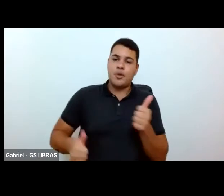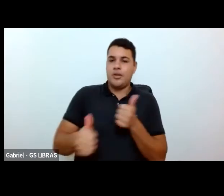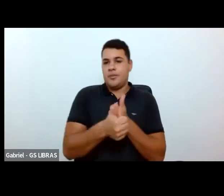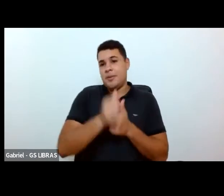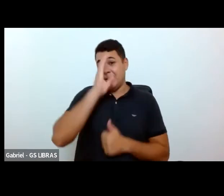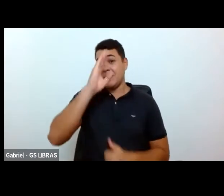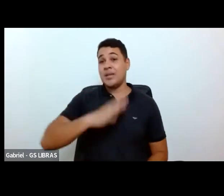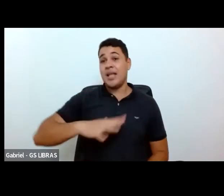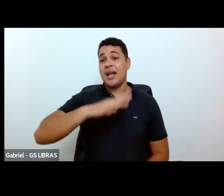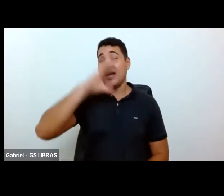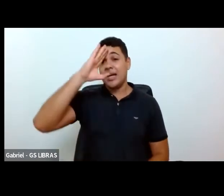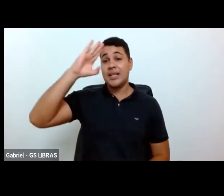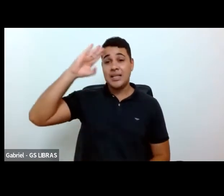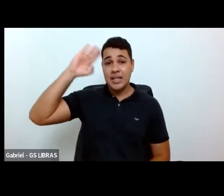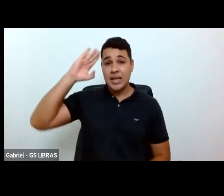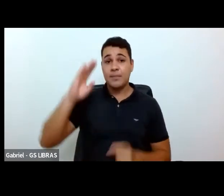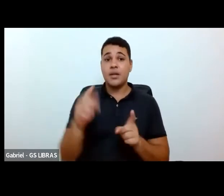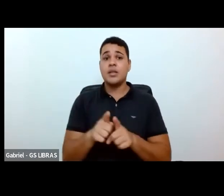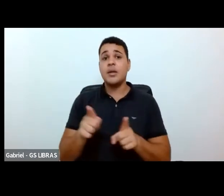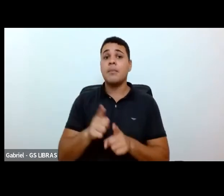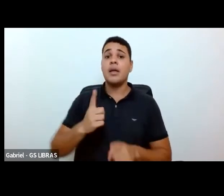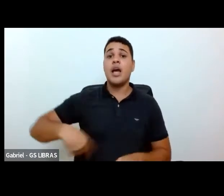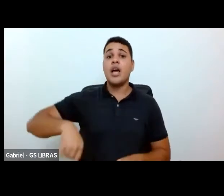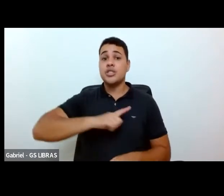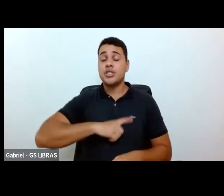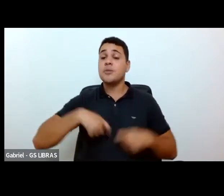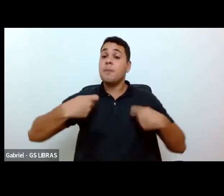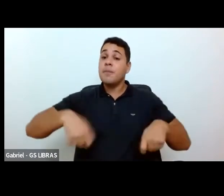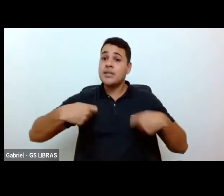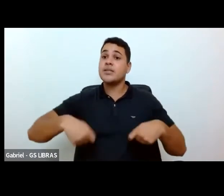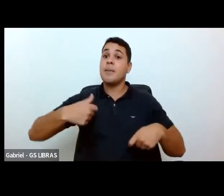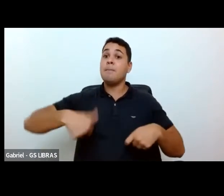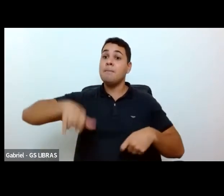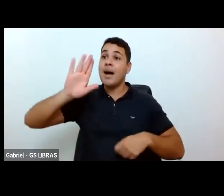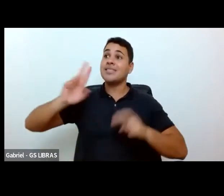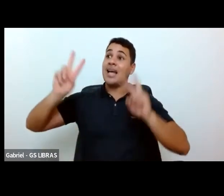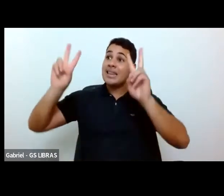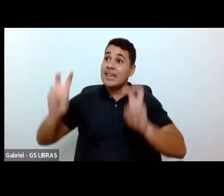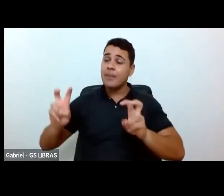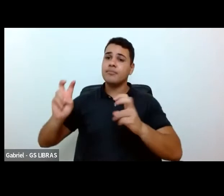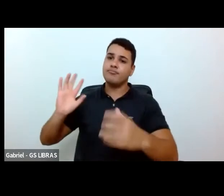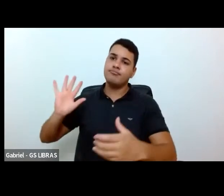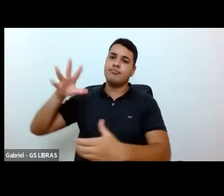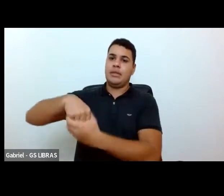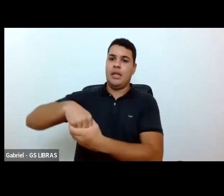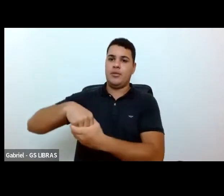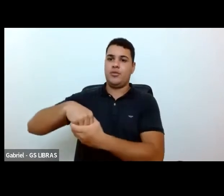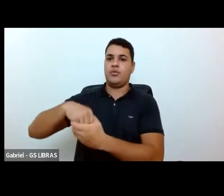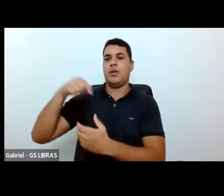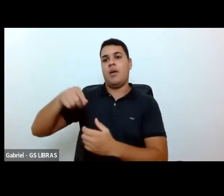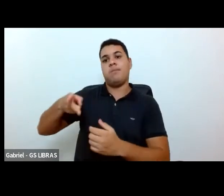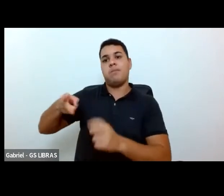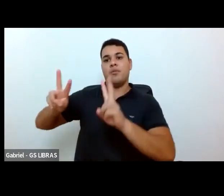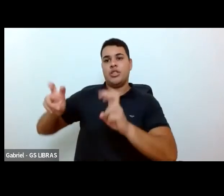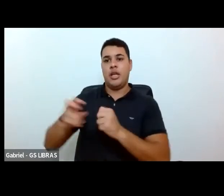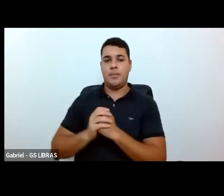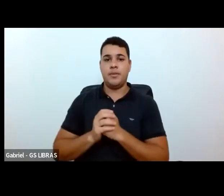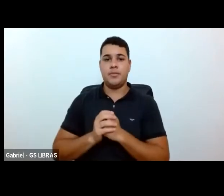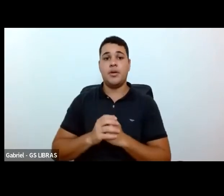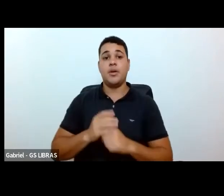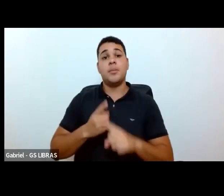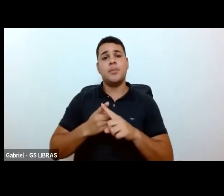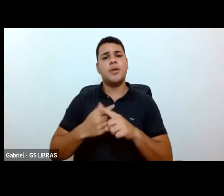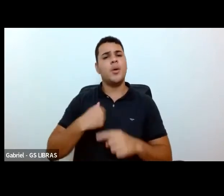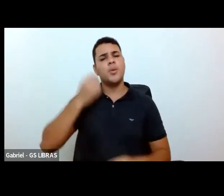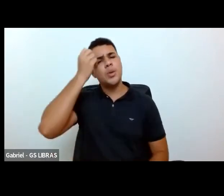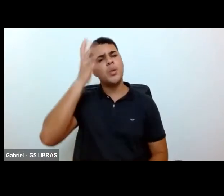nossa própria agenda, né, enquanto pesquisador, e também o nosso posicionamento da atuação, nisso que eu já não me lembro quem comentou,